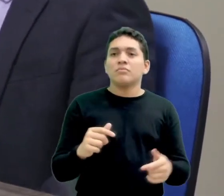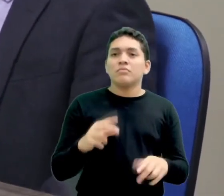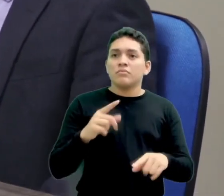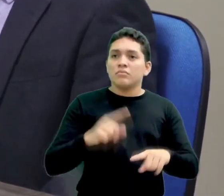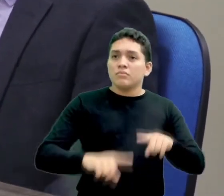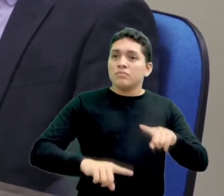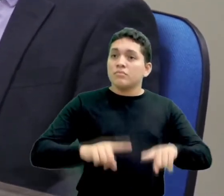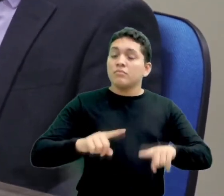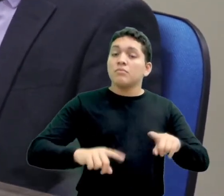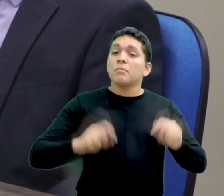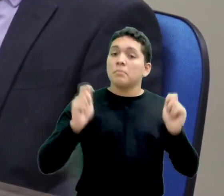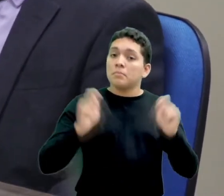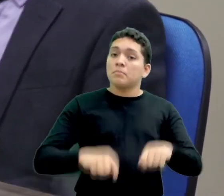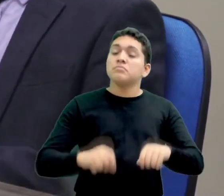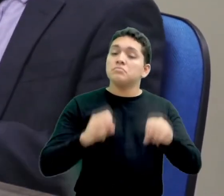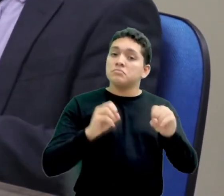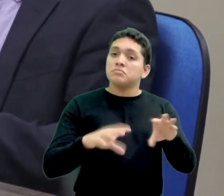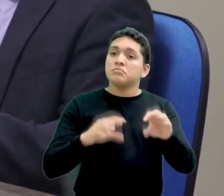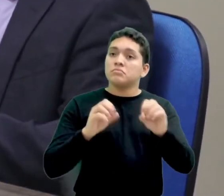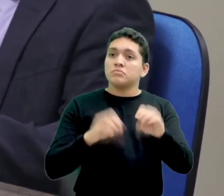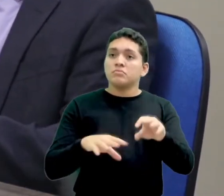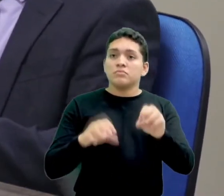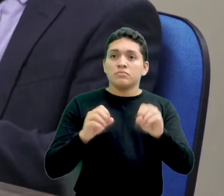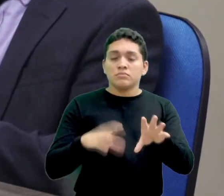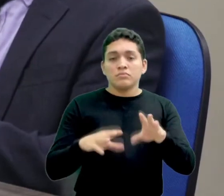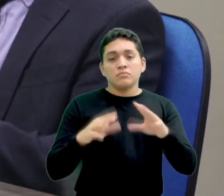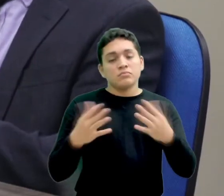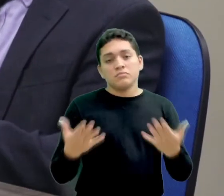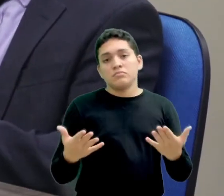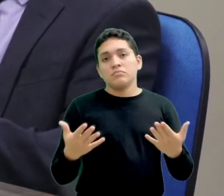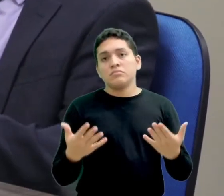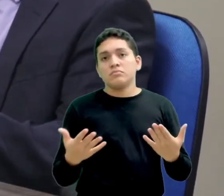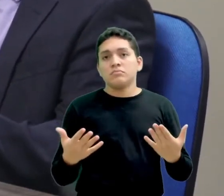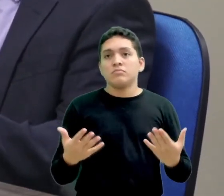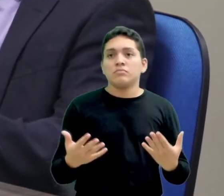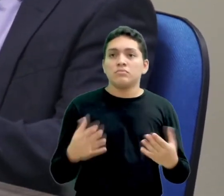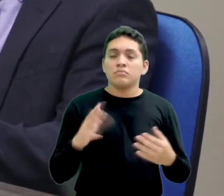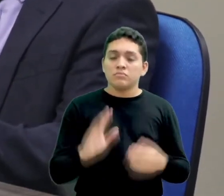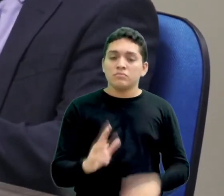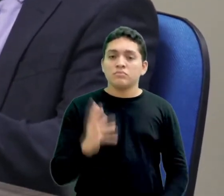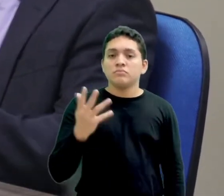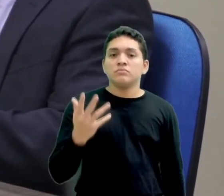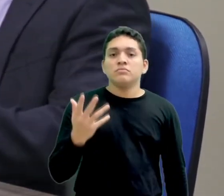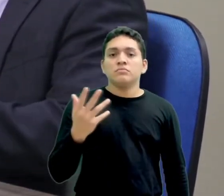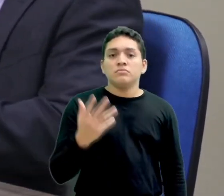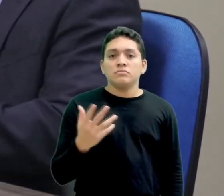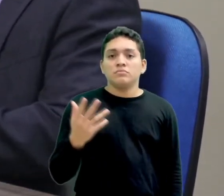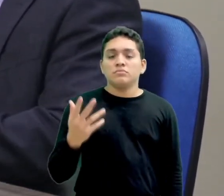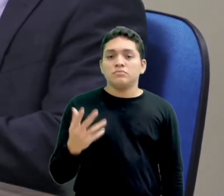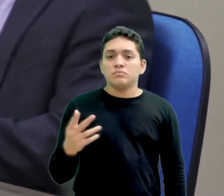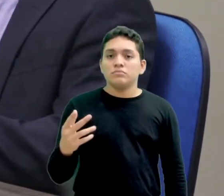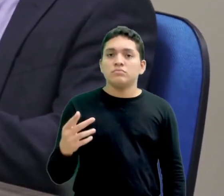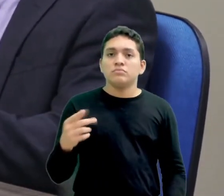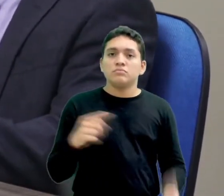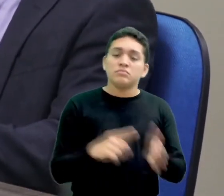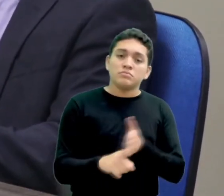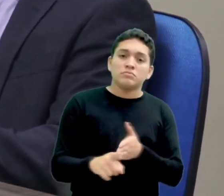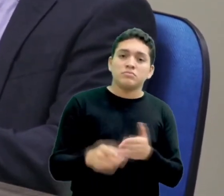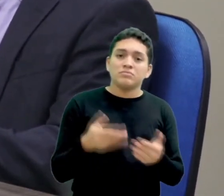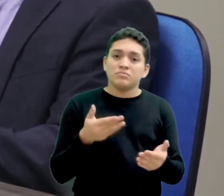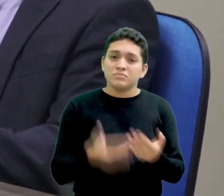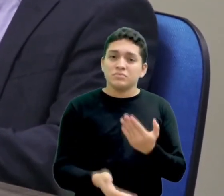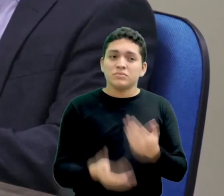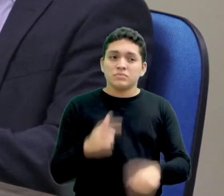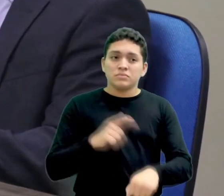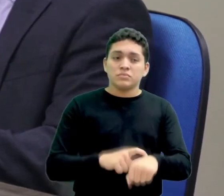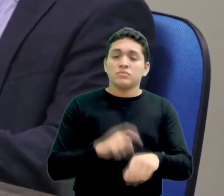forma que ele possa ensinar, não se deter em um só tópico, né, que às vezes acontece, ficar em um tópico e perde o tempo, mas que